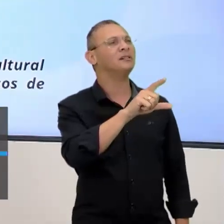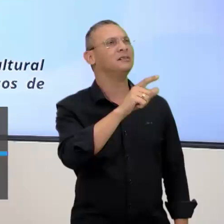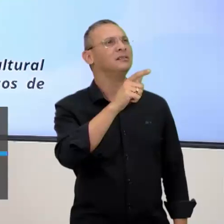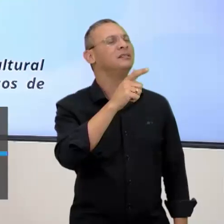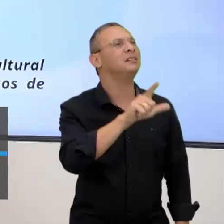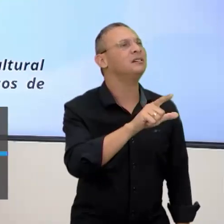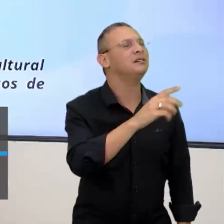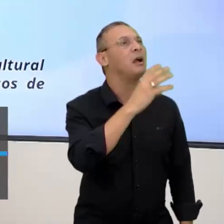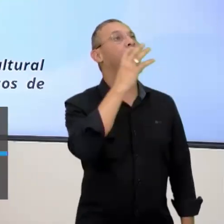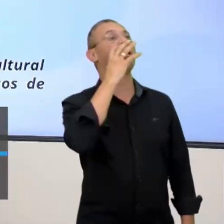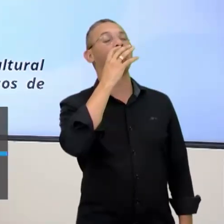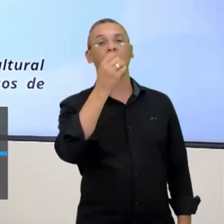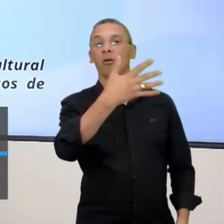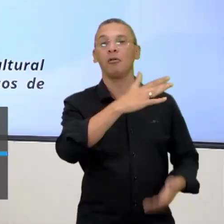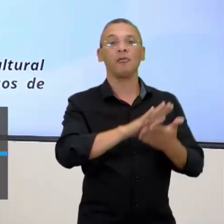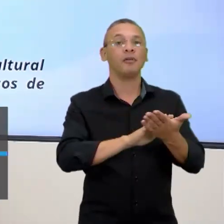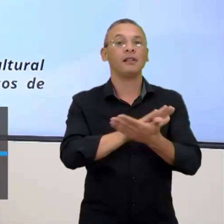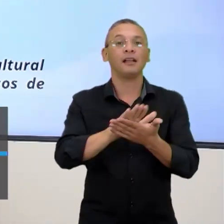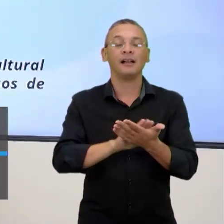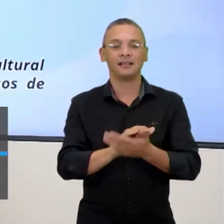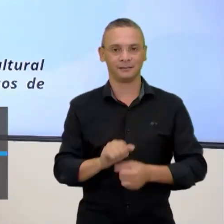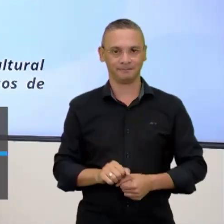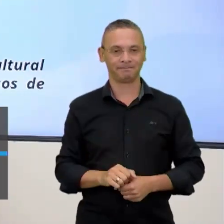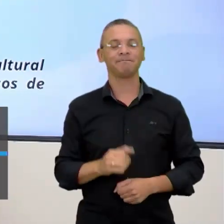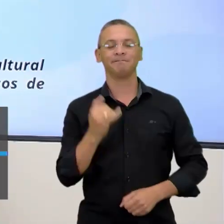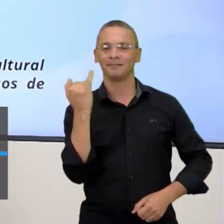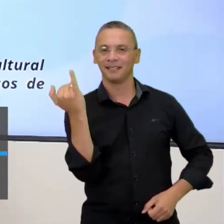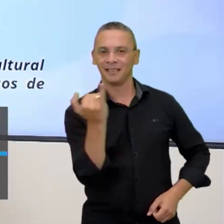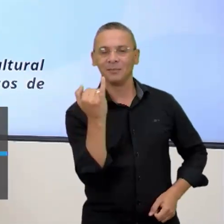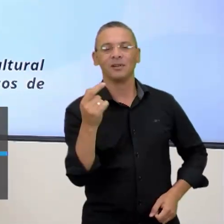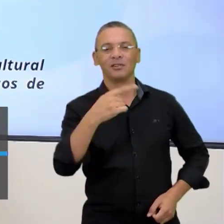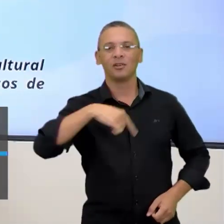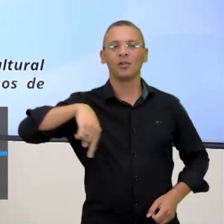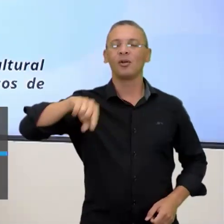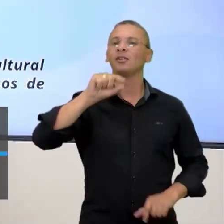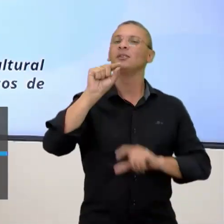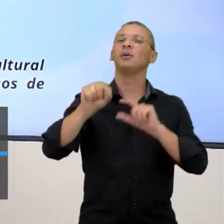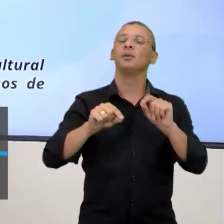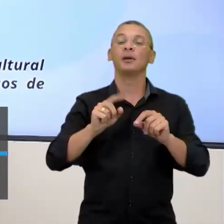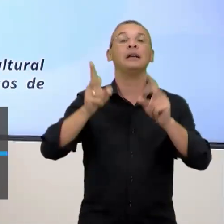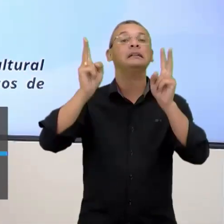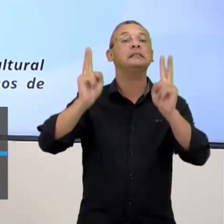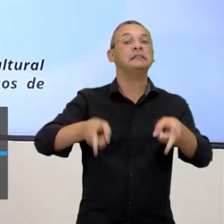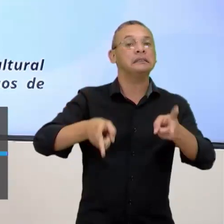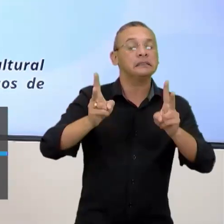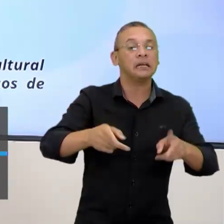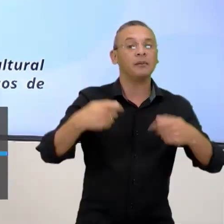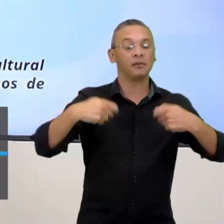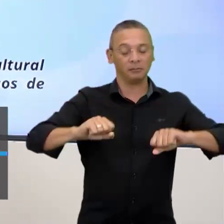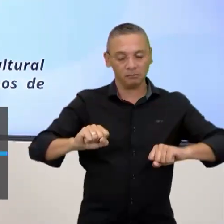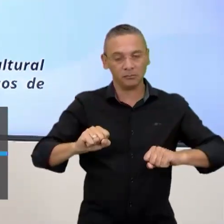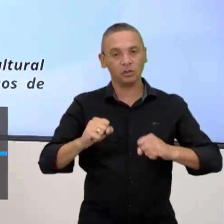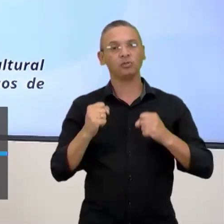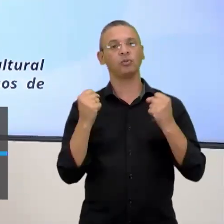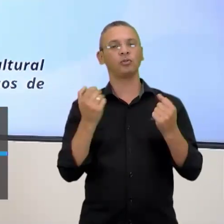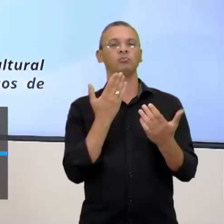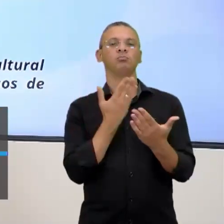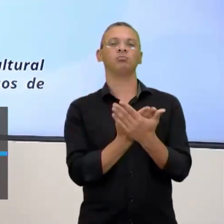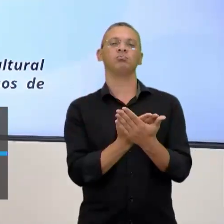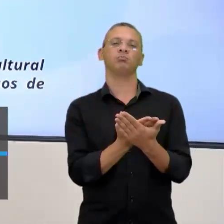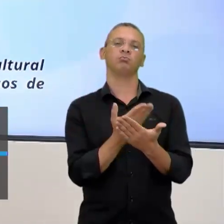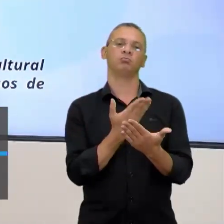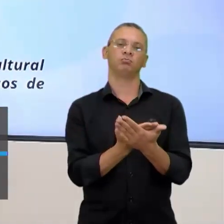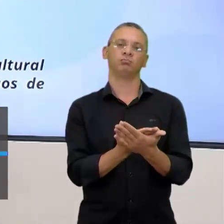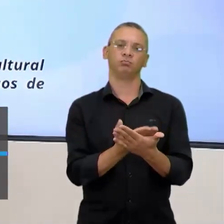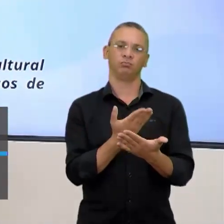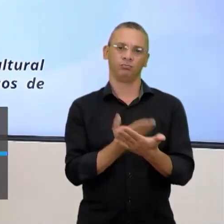mais novidade. Então é importante que a gente, não vou falar para você que a todo momento se dedique a estudar a fundo o